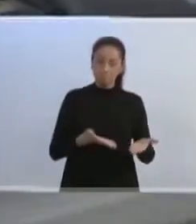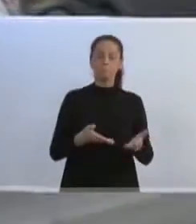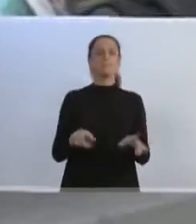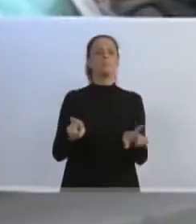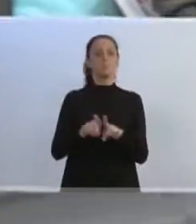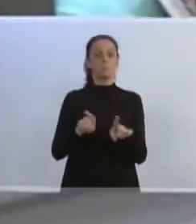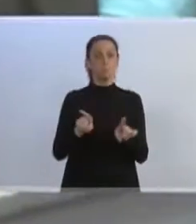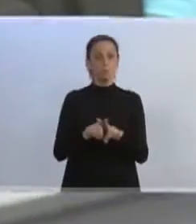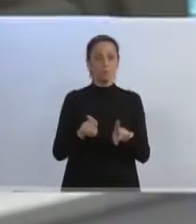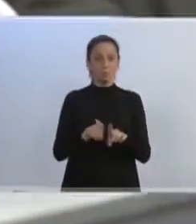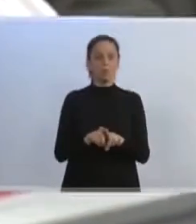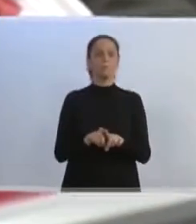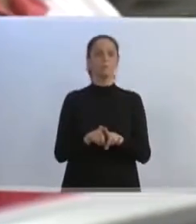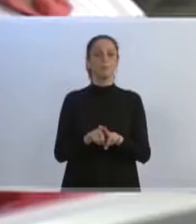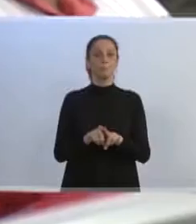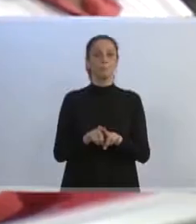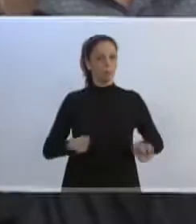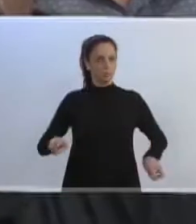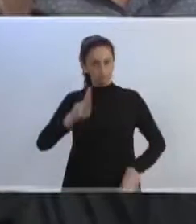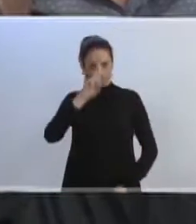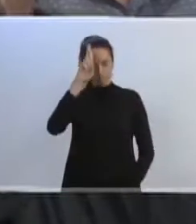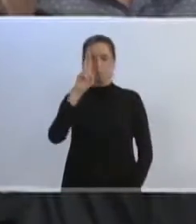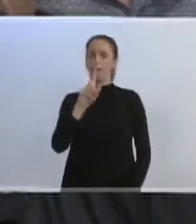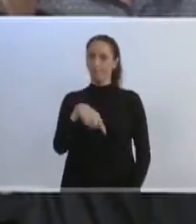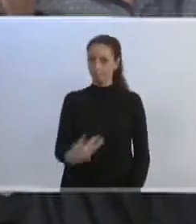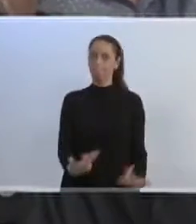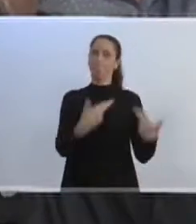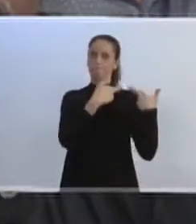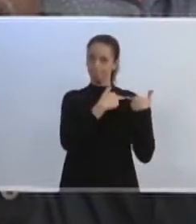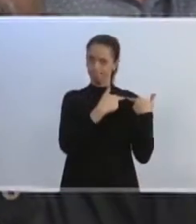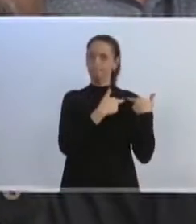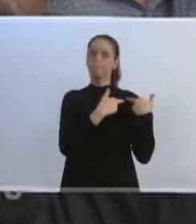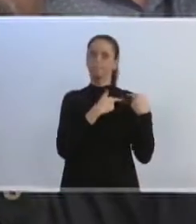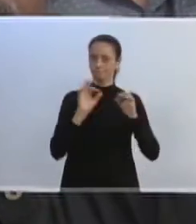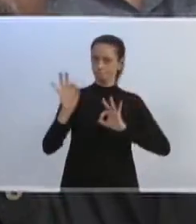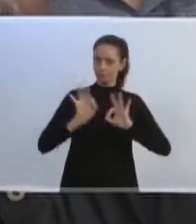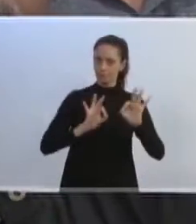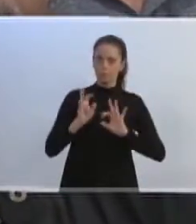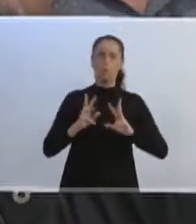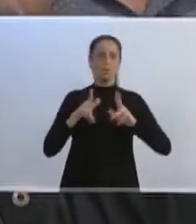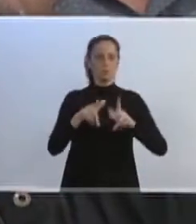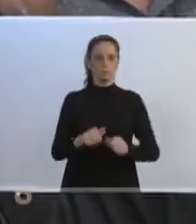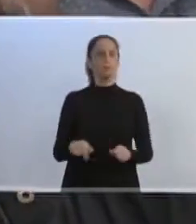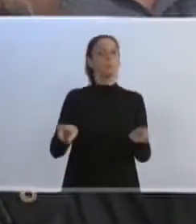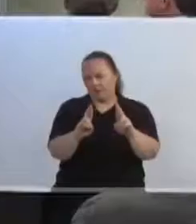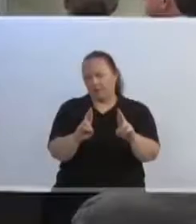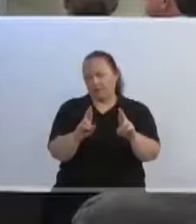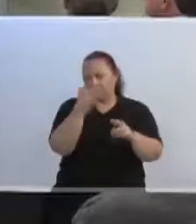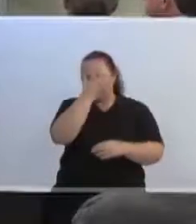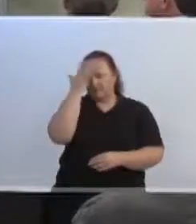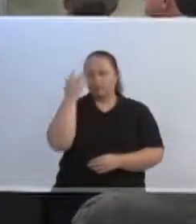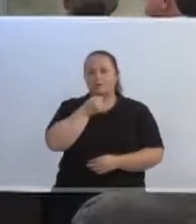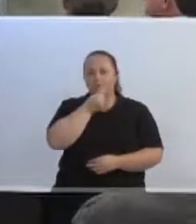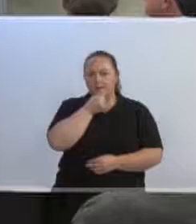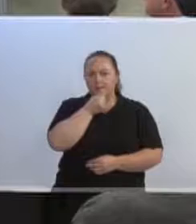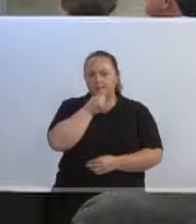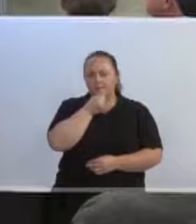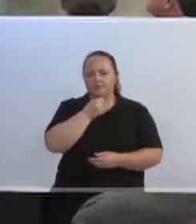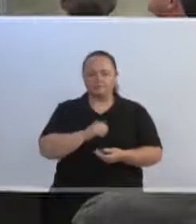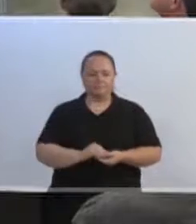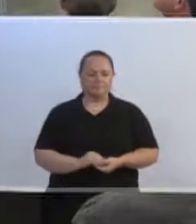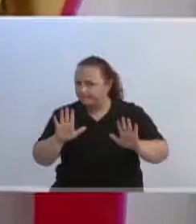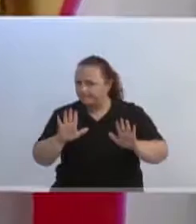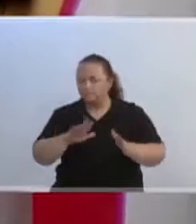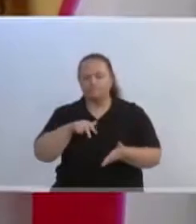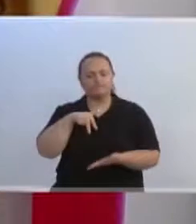trânsito, profissionais que trabalham na área, associações e ciclistas. Muitas pessoas se manifestaram na tribuna,